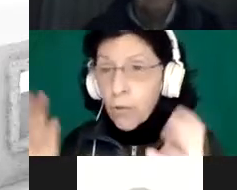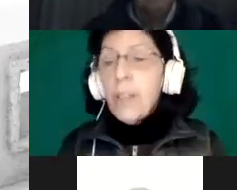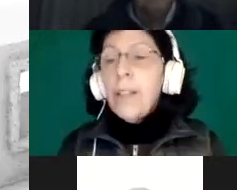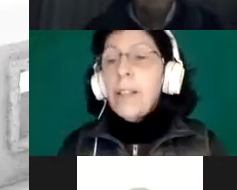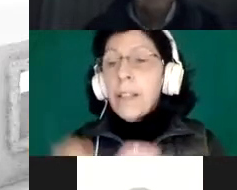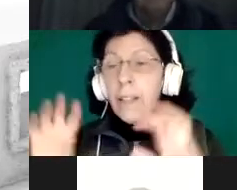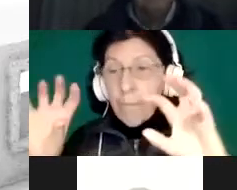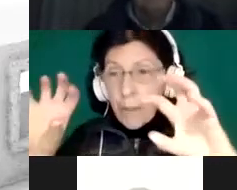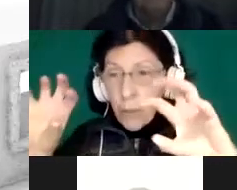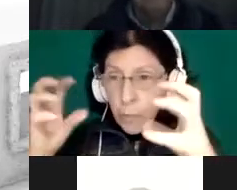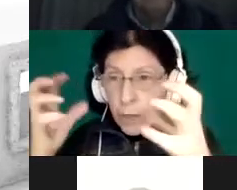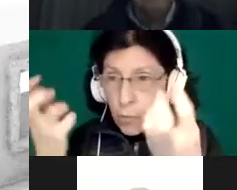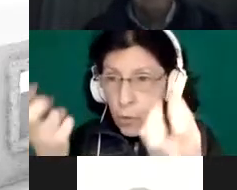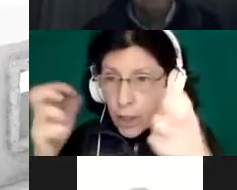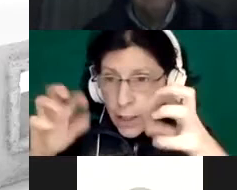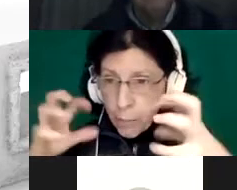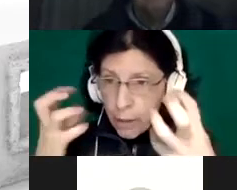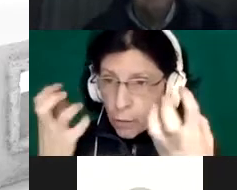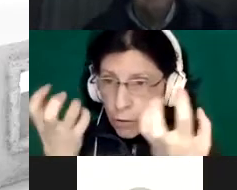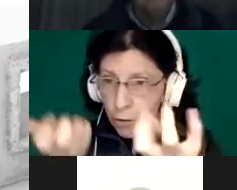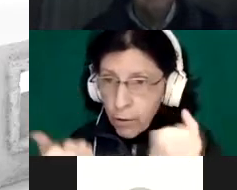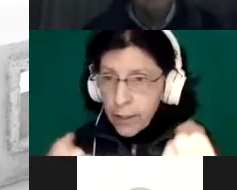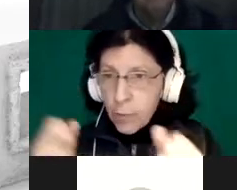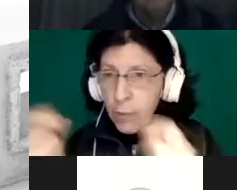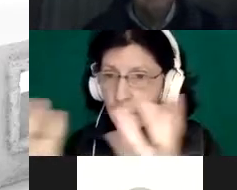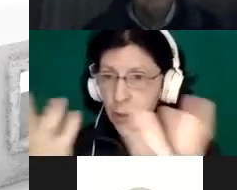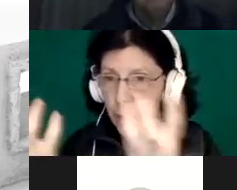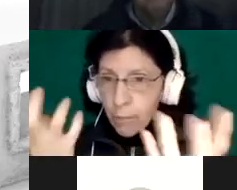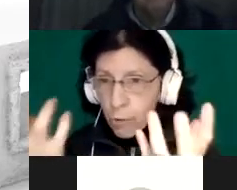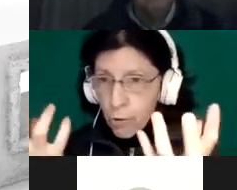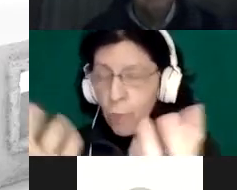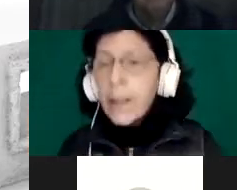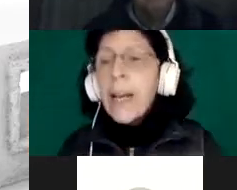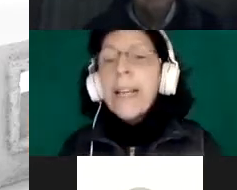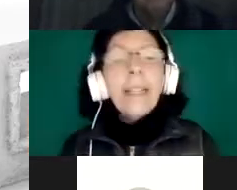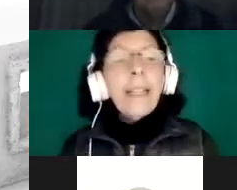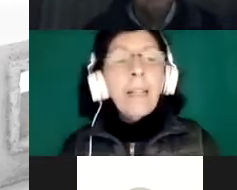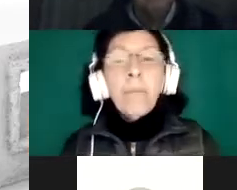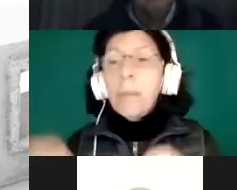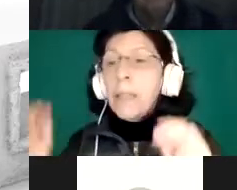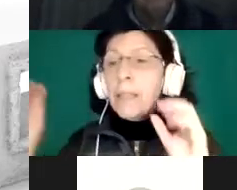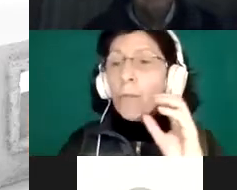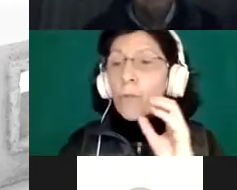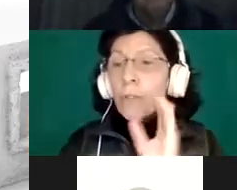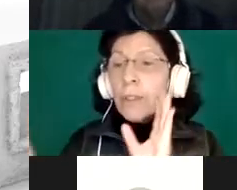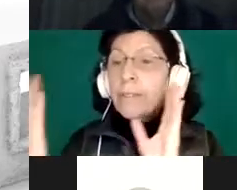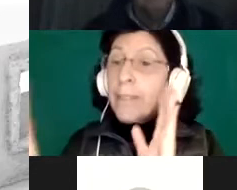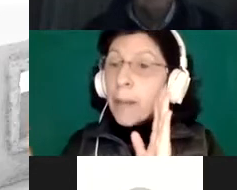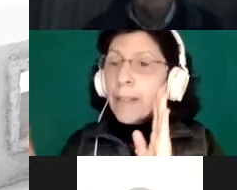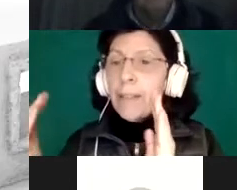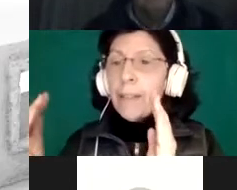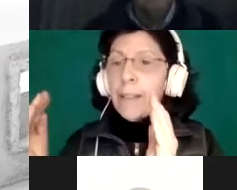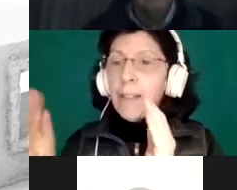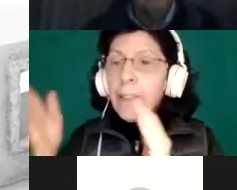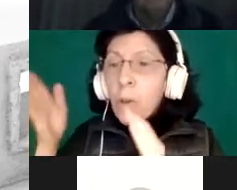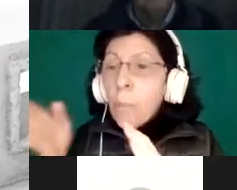físicos, nós podemos mexer e podemos rodar nas mãos e podemos comparar, permitem-nos